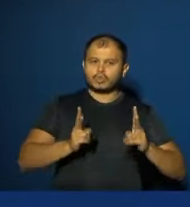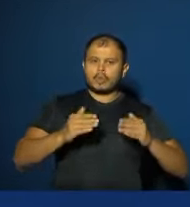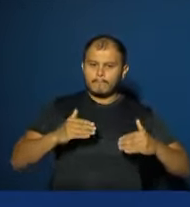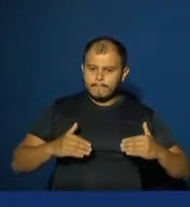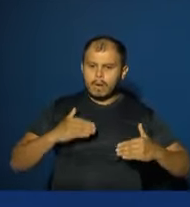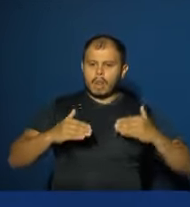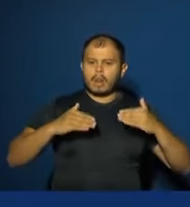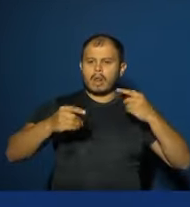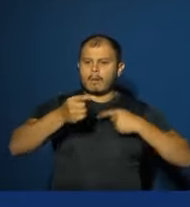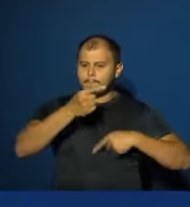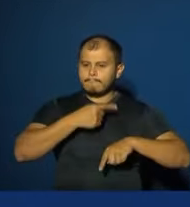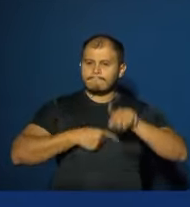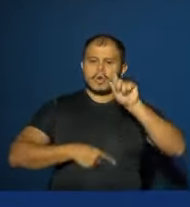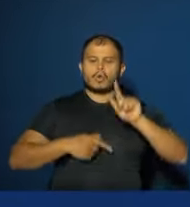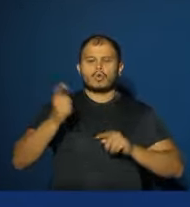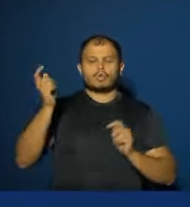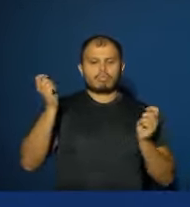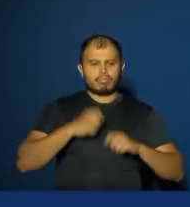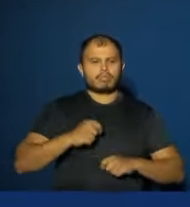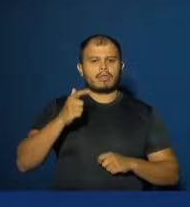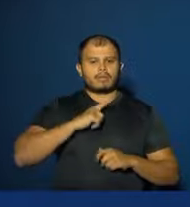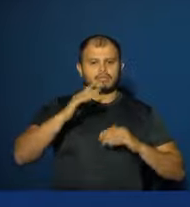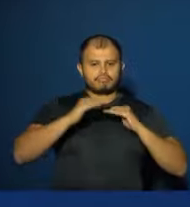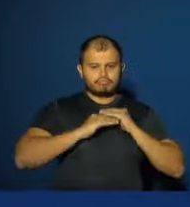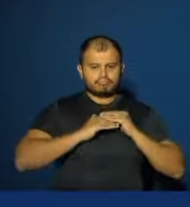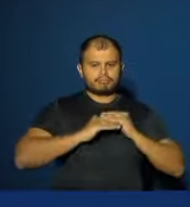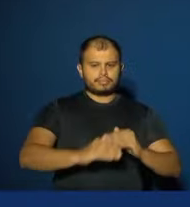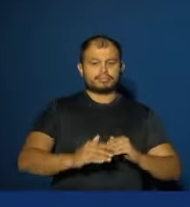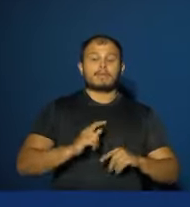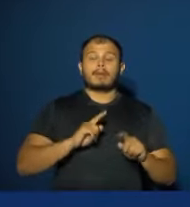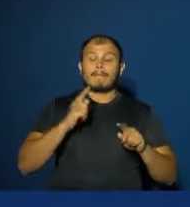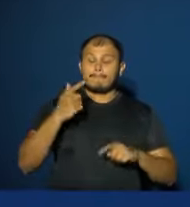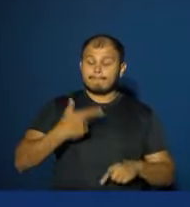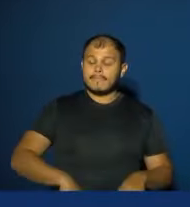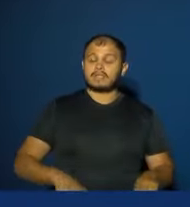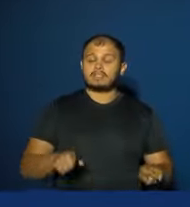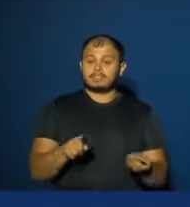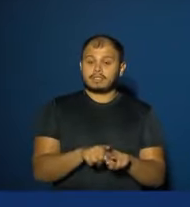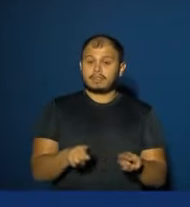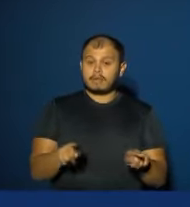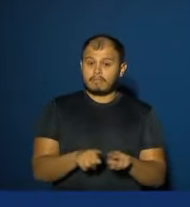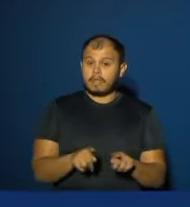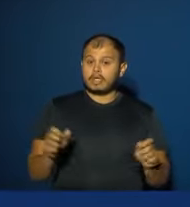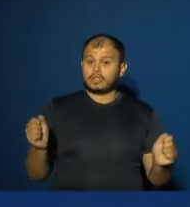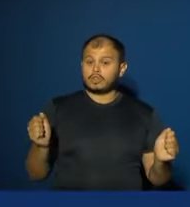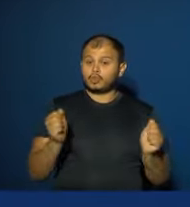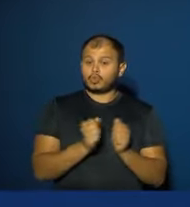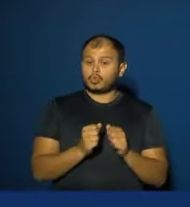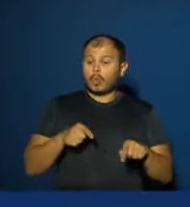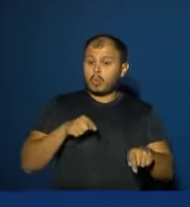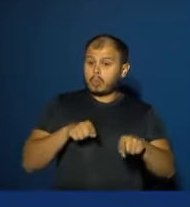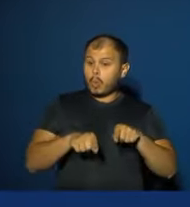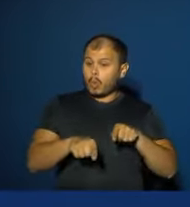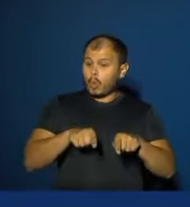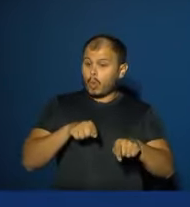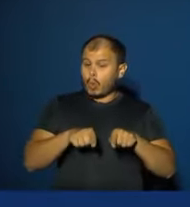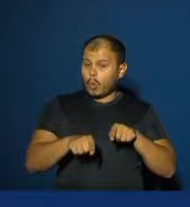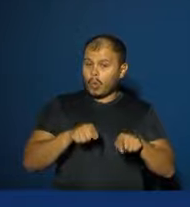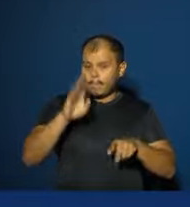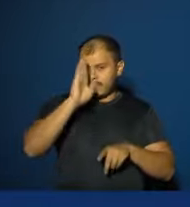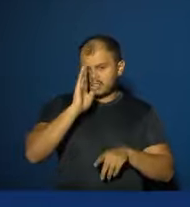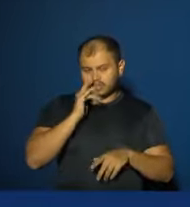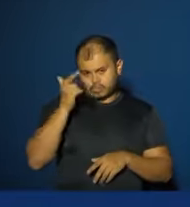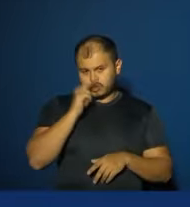avançando num novo patamar, sem tanto subsídio, mas com a vantagem competitiva que o Brasil conseguiu.